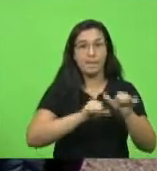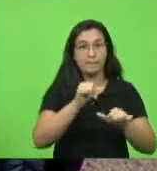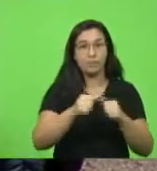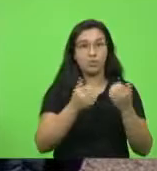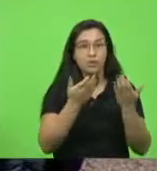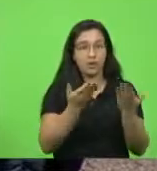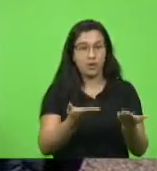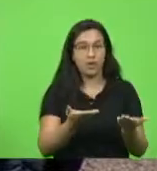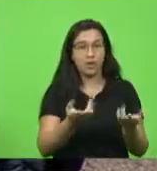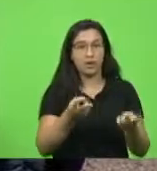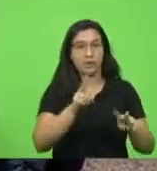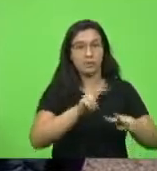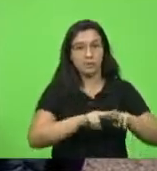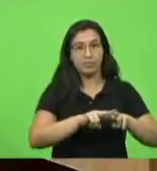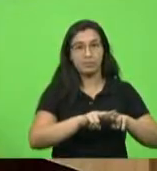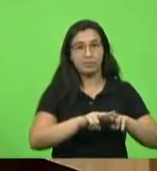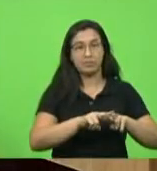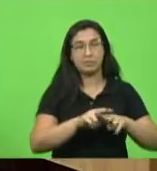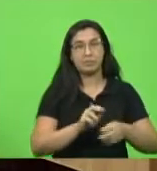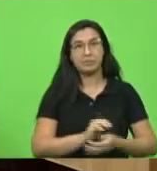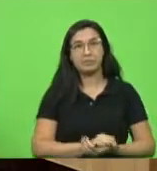prisão arbitrária. Muito obrigado.